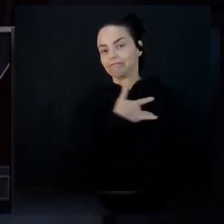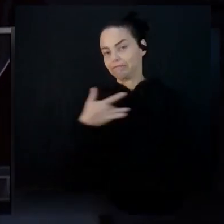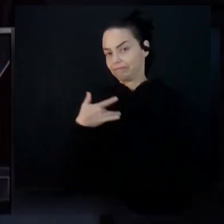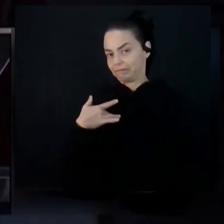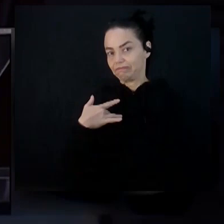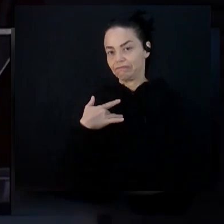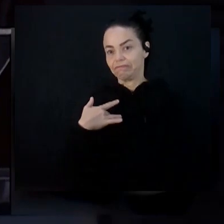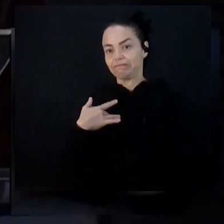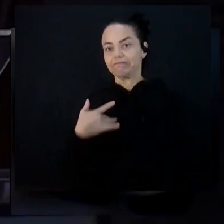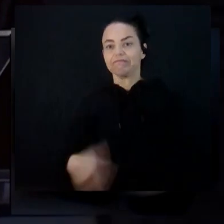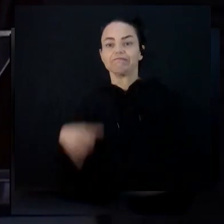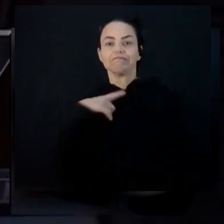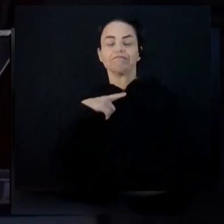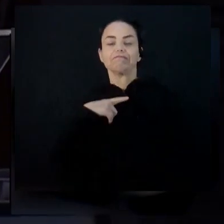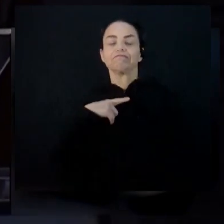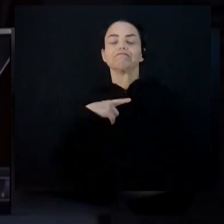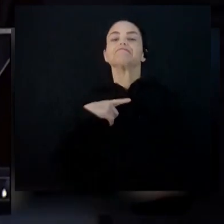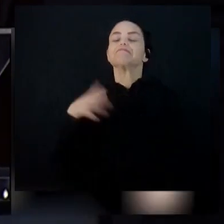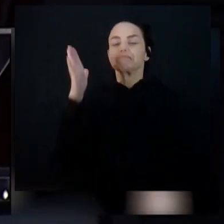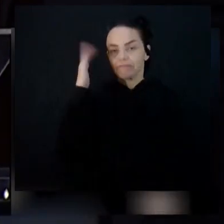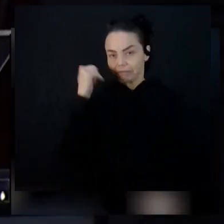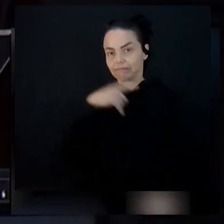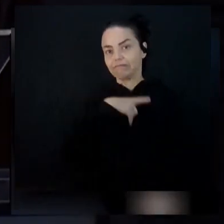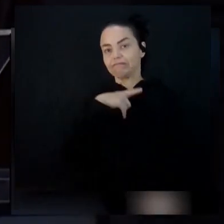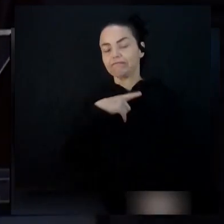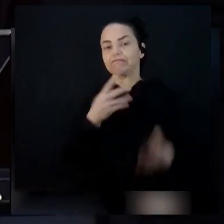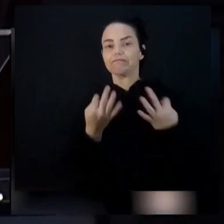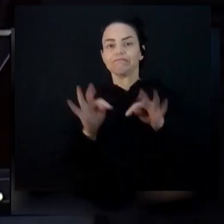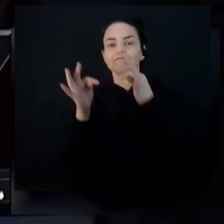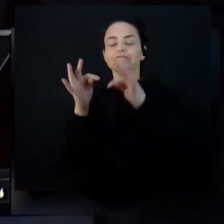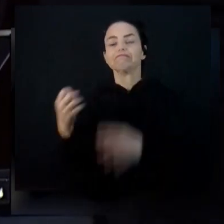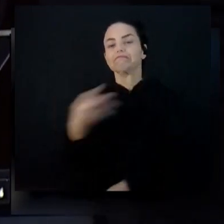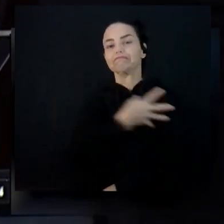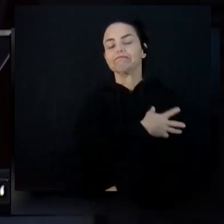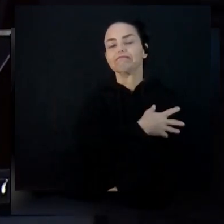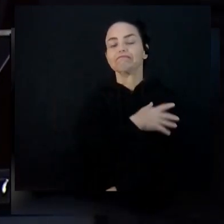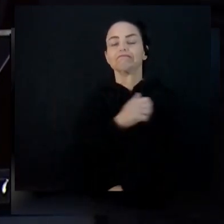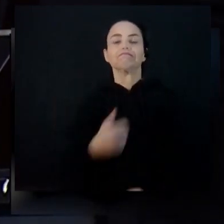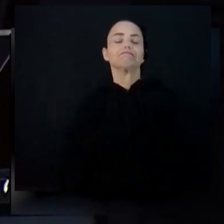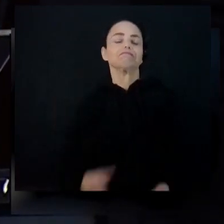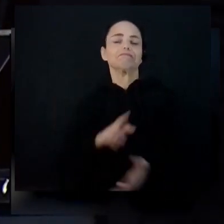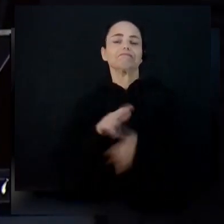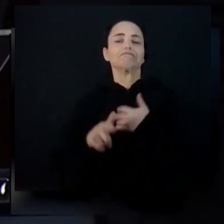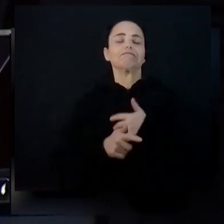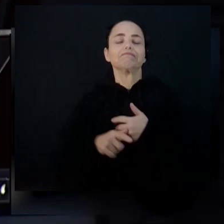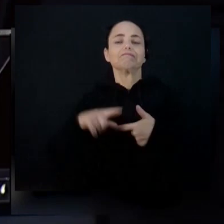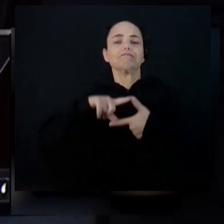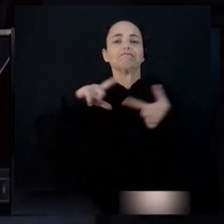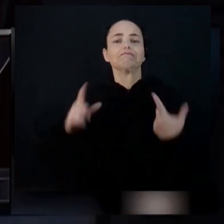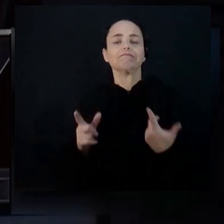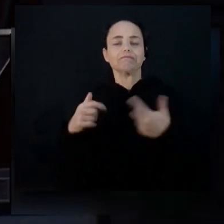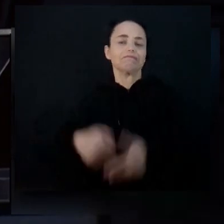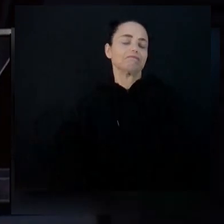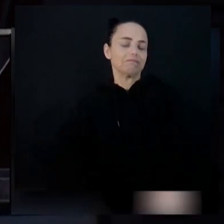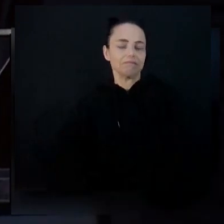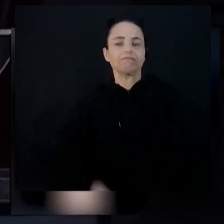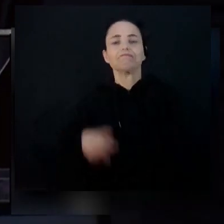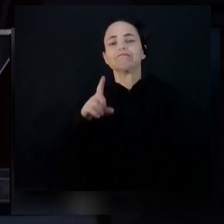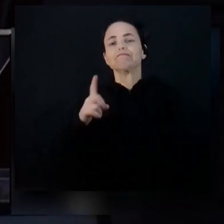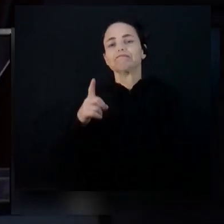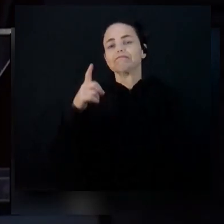Tem várias, é claro que a gente sabe que a tecnologia, a inovação, os equipamentos vão modernizando, né, Dário? Dário trouxe a